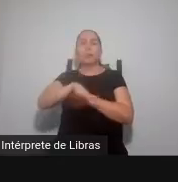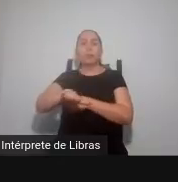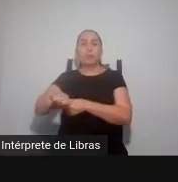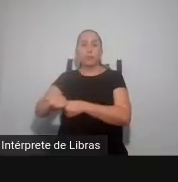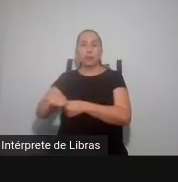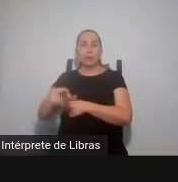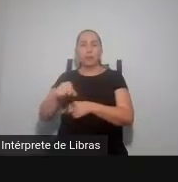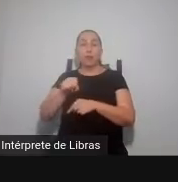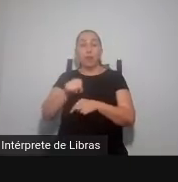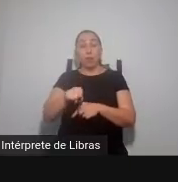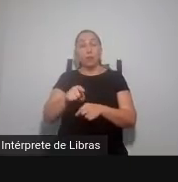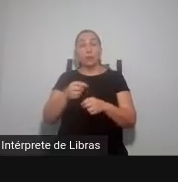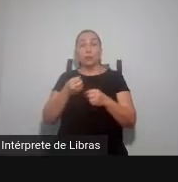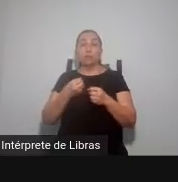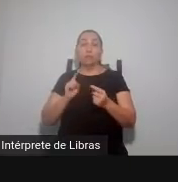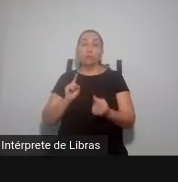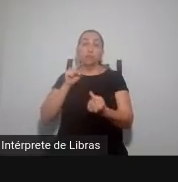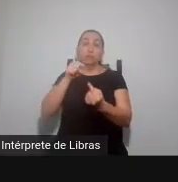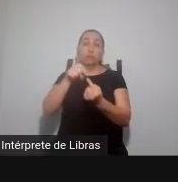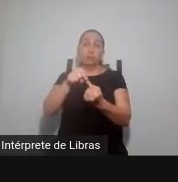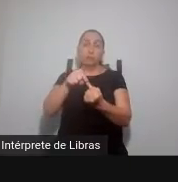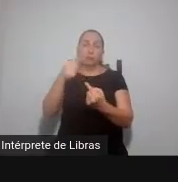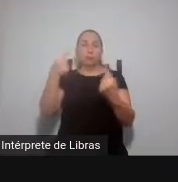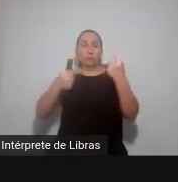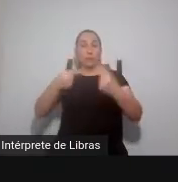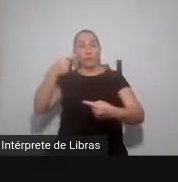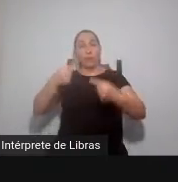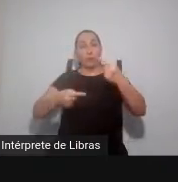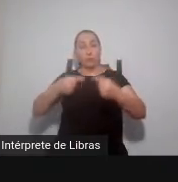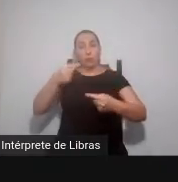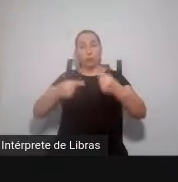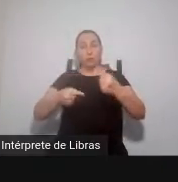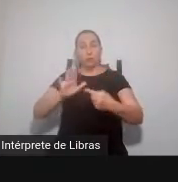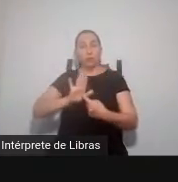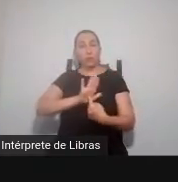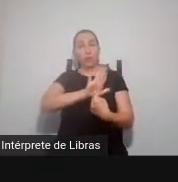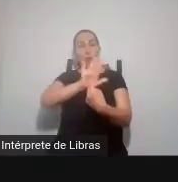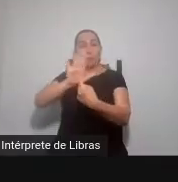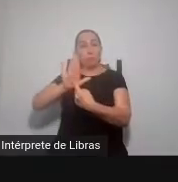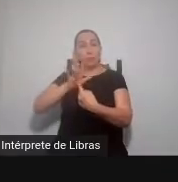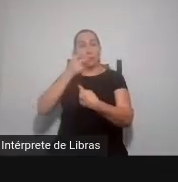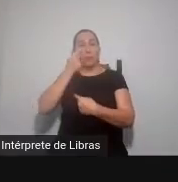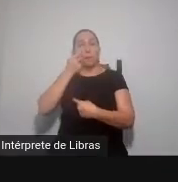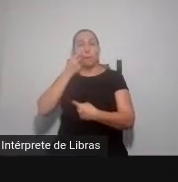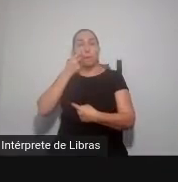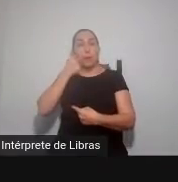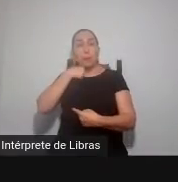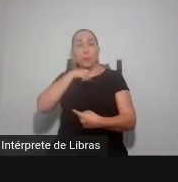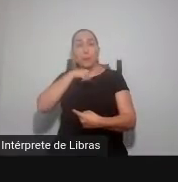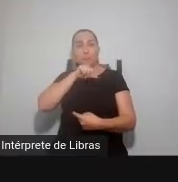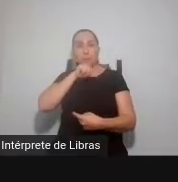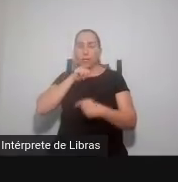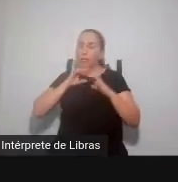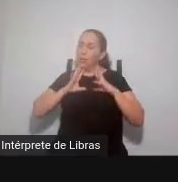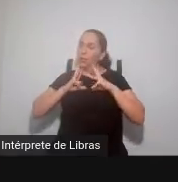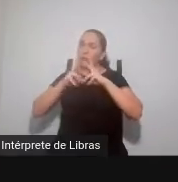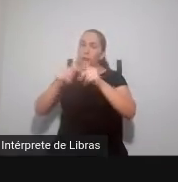intenção. E aqui a gente discute um pouco, apresenta um pouco para os pais, e isso acontece em todas as